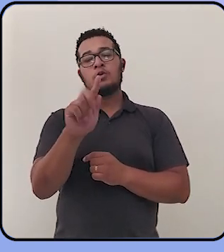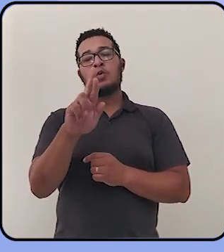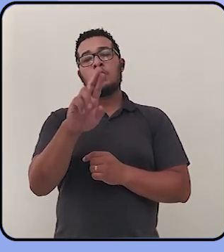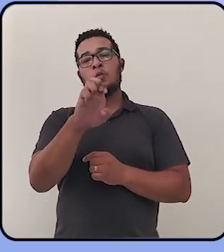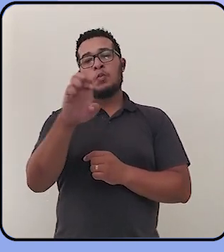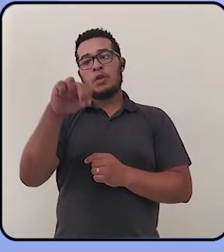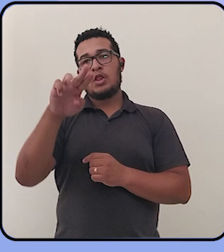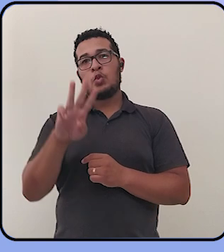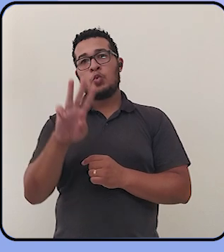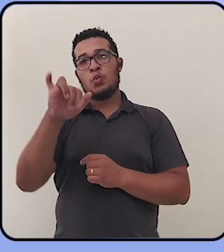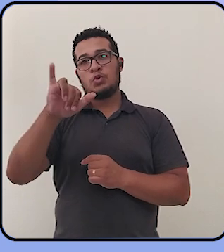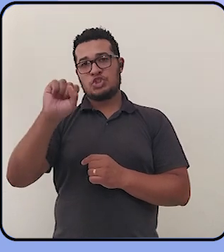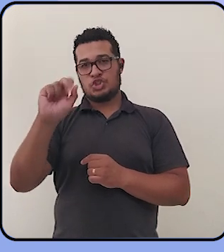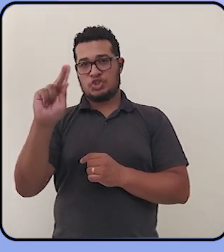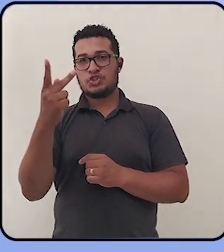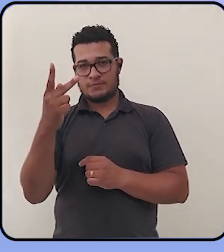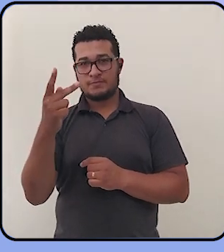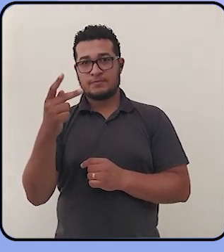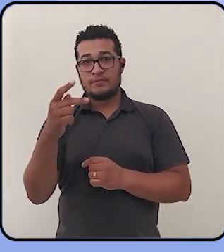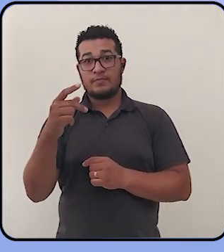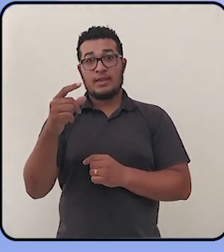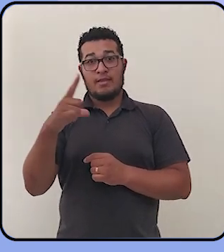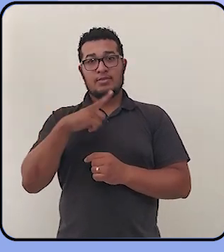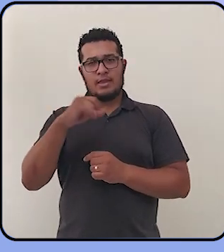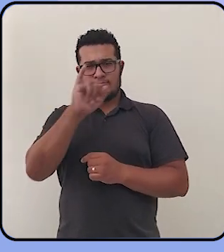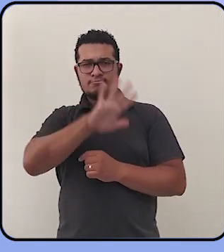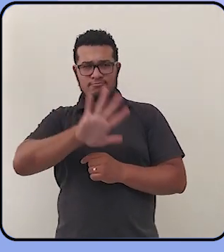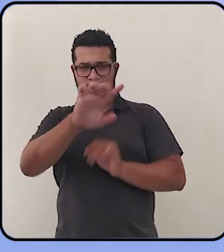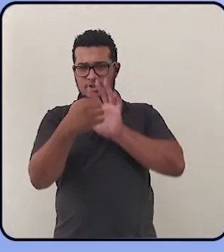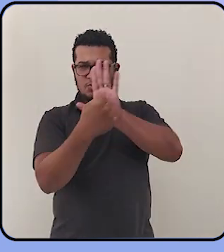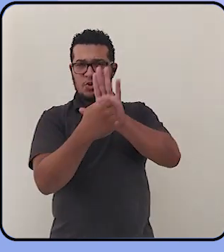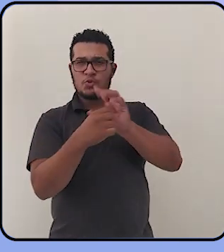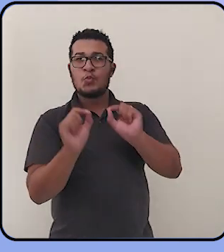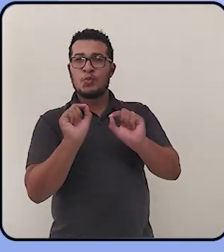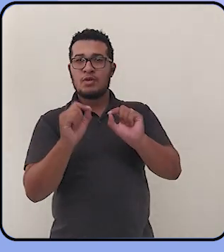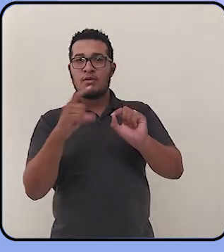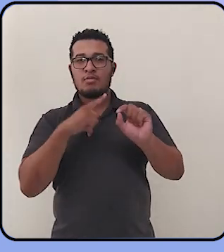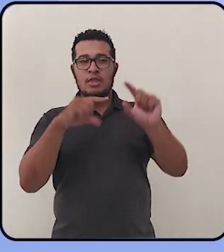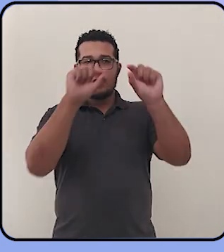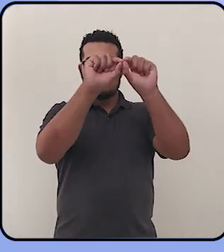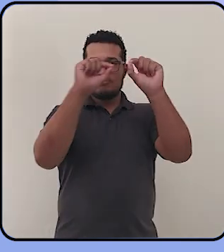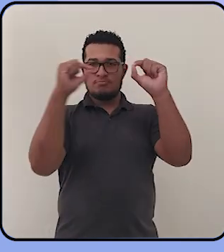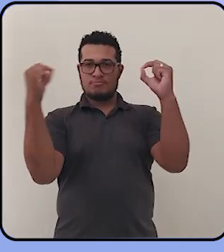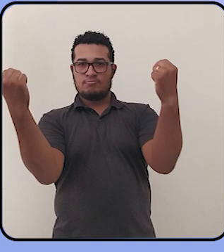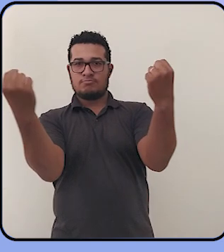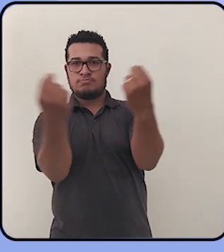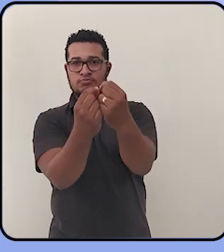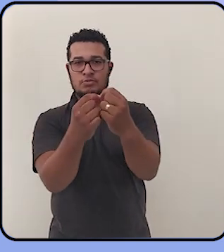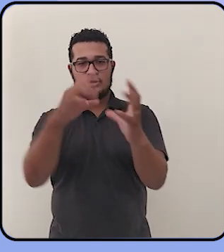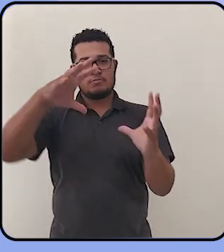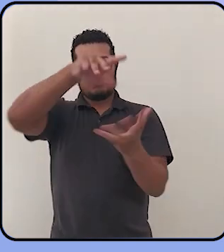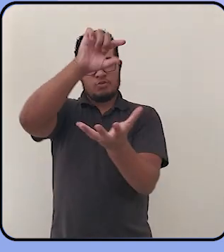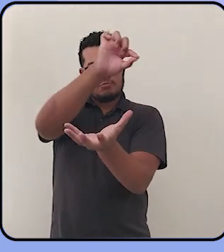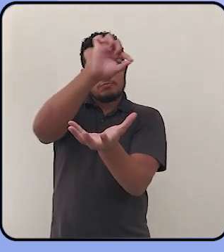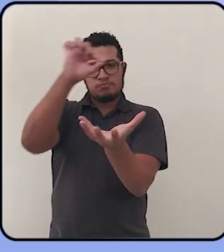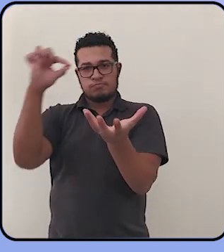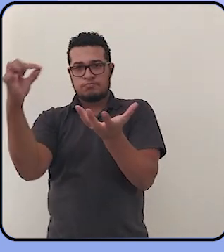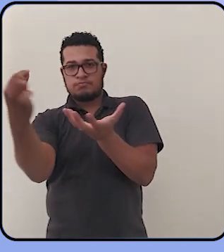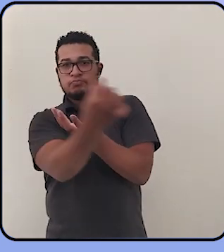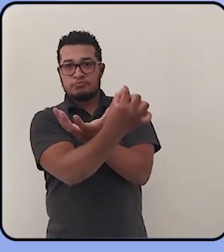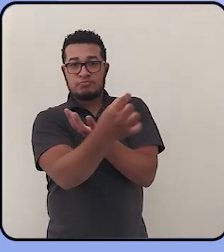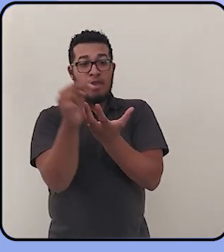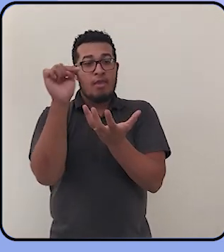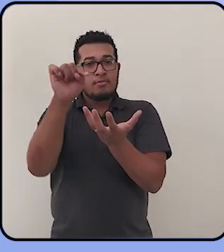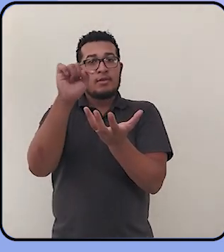imagem, que nós temos a linha do Equador, que é o paralelo principal. A linha